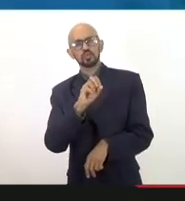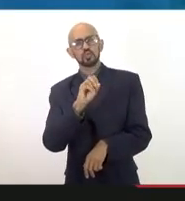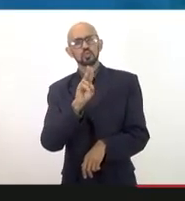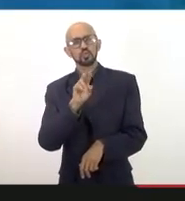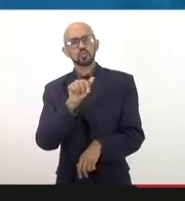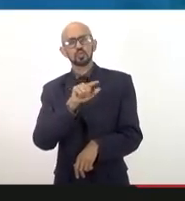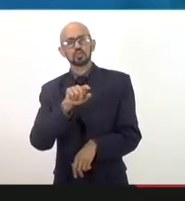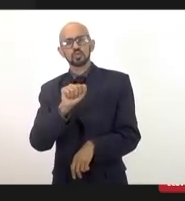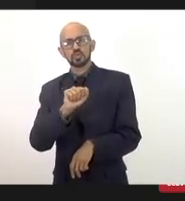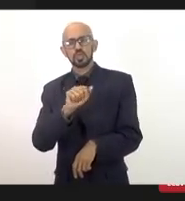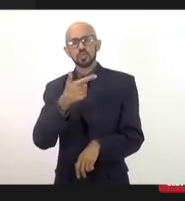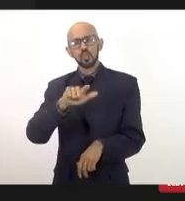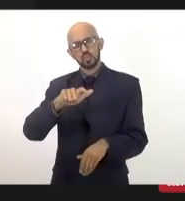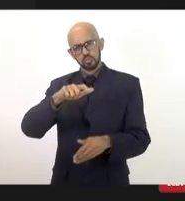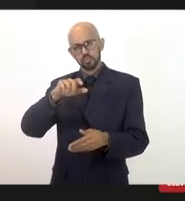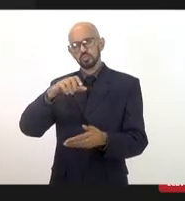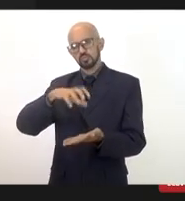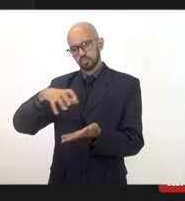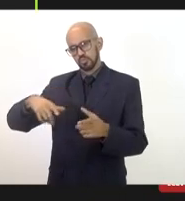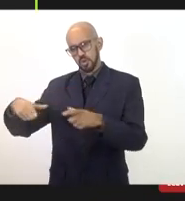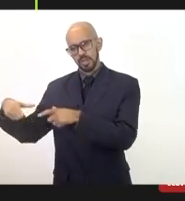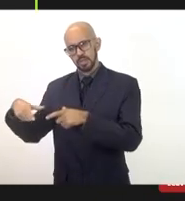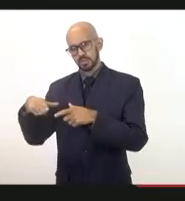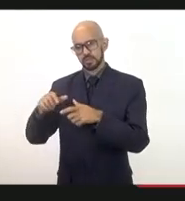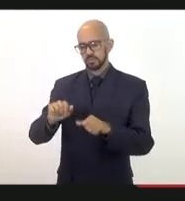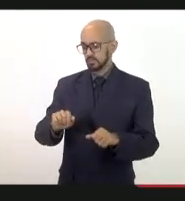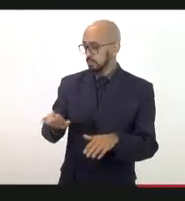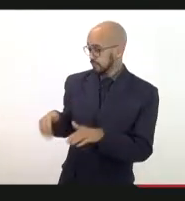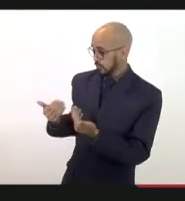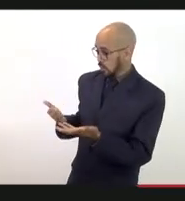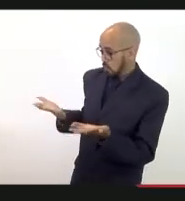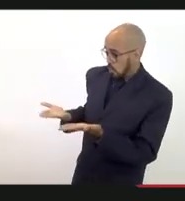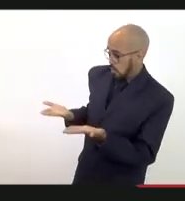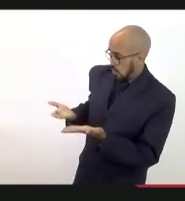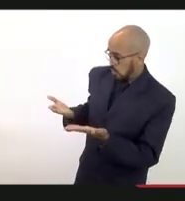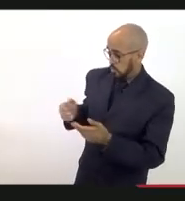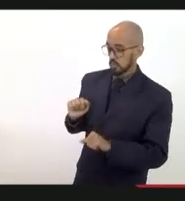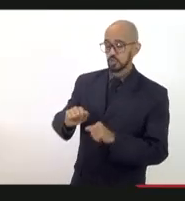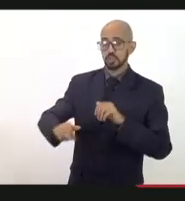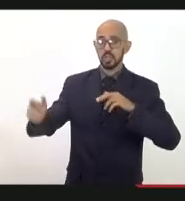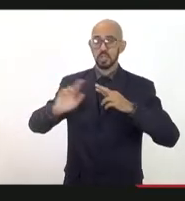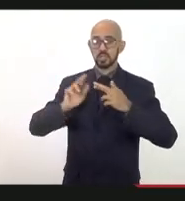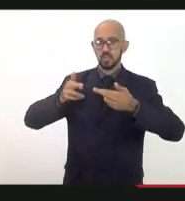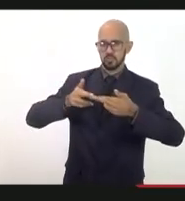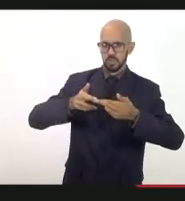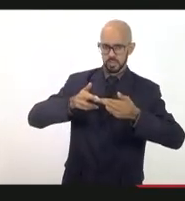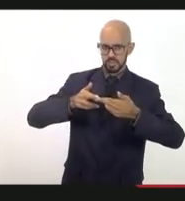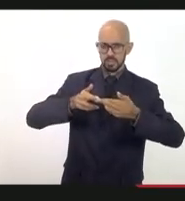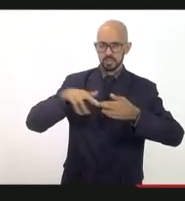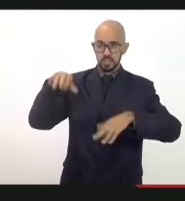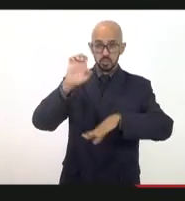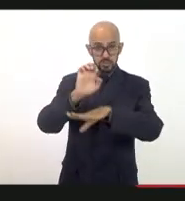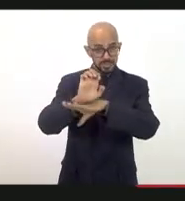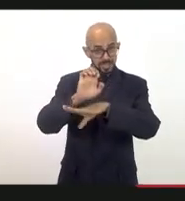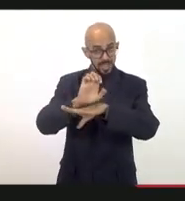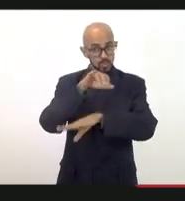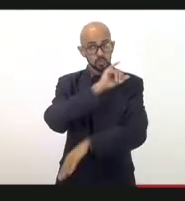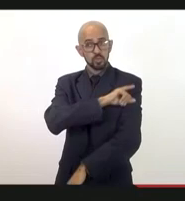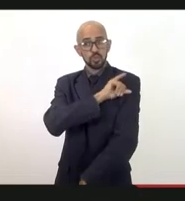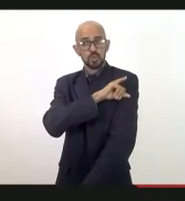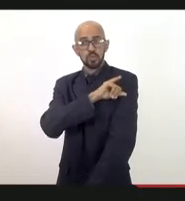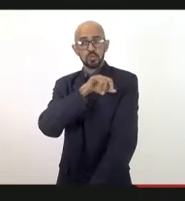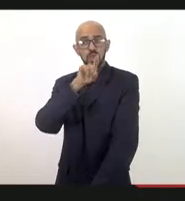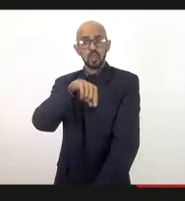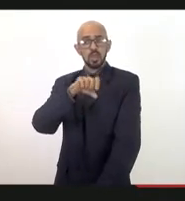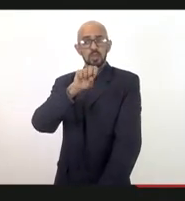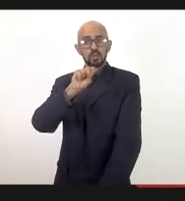unidades estão? Muito obrigado. Então, hoje as referências a nível estadual é o